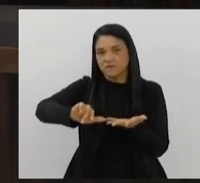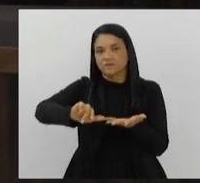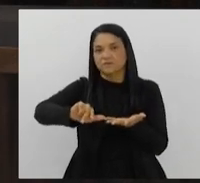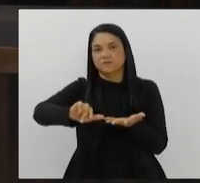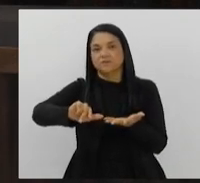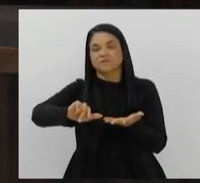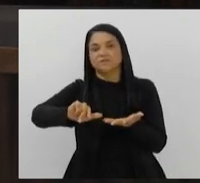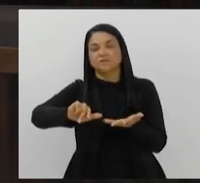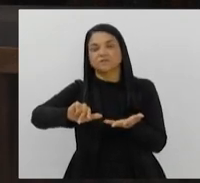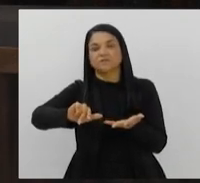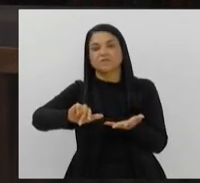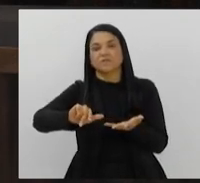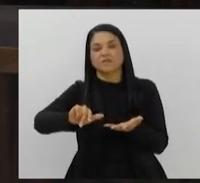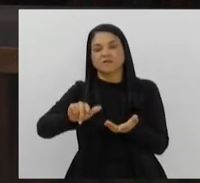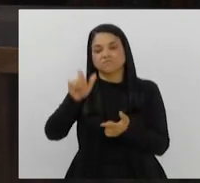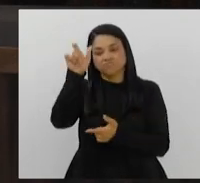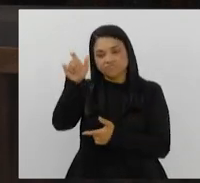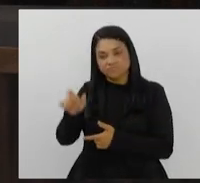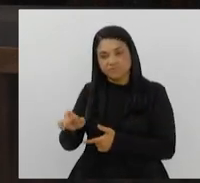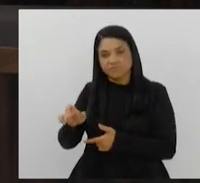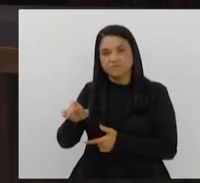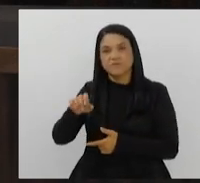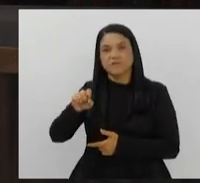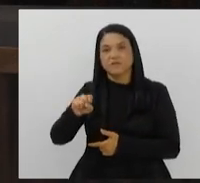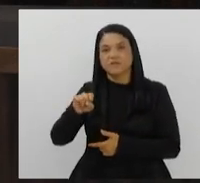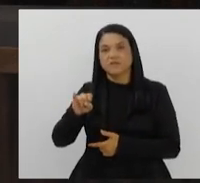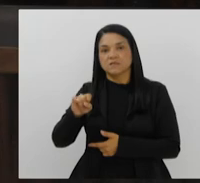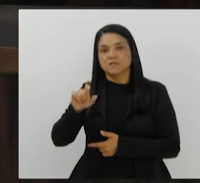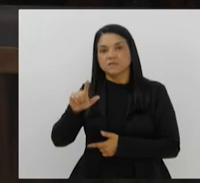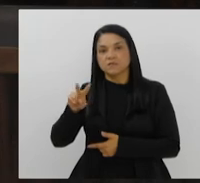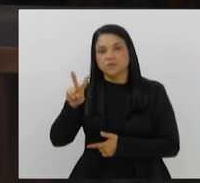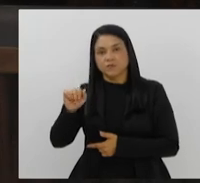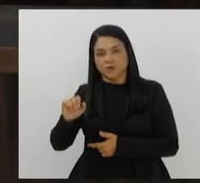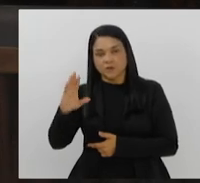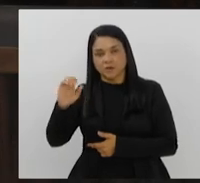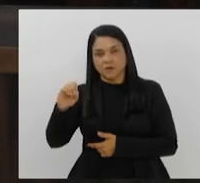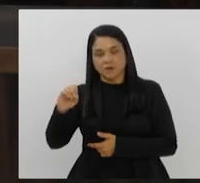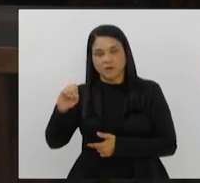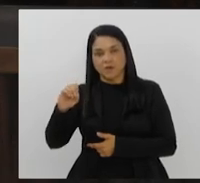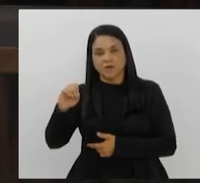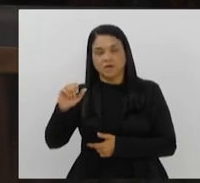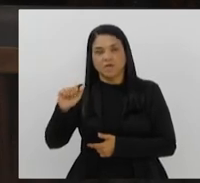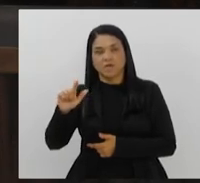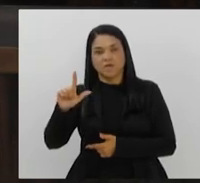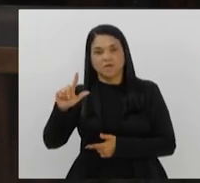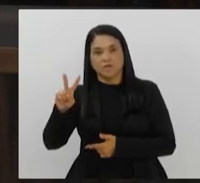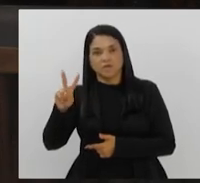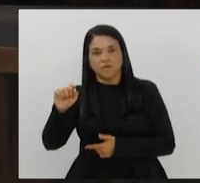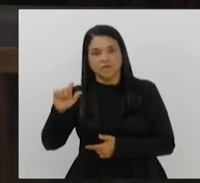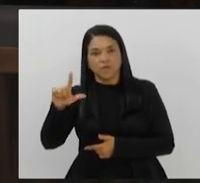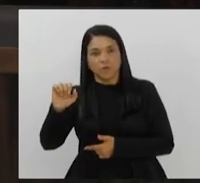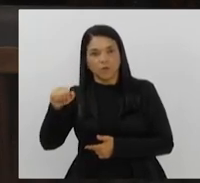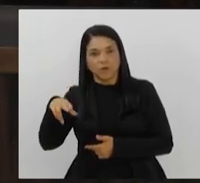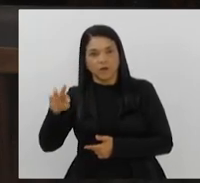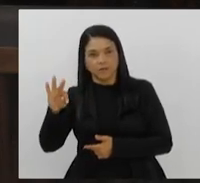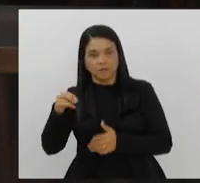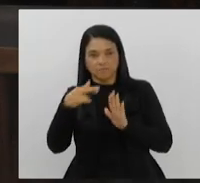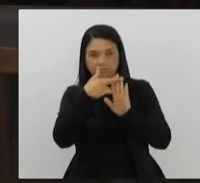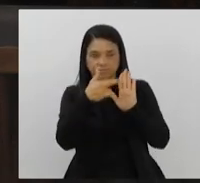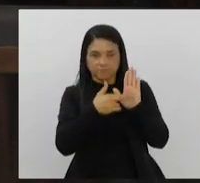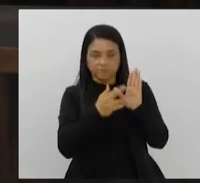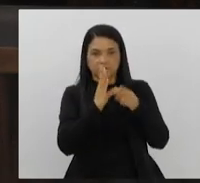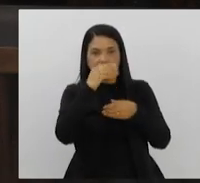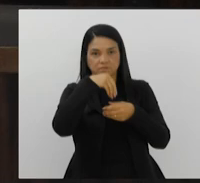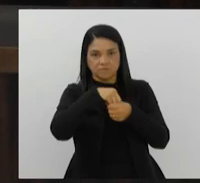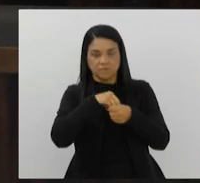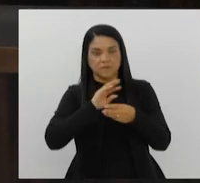Ilustríssima Cel Silva Cavalcante, Parecer da Comissão de Normas Interna e